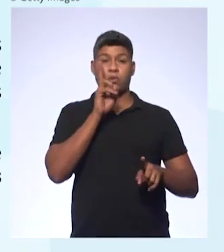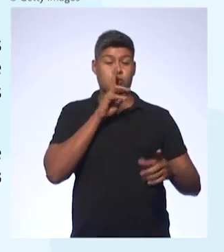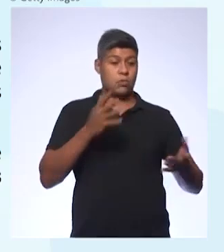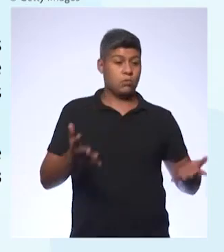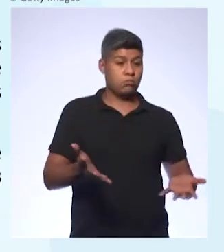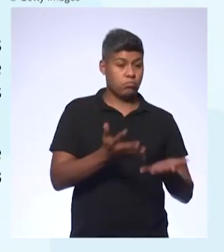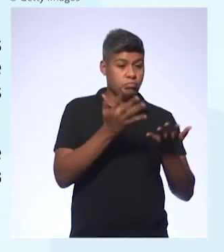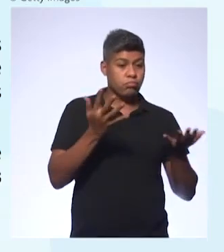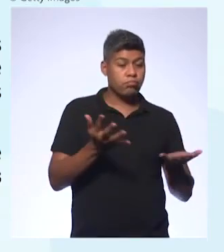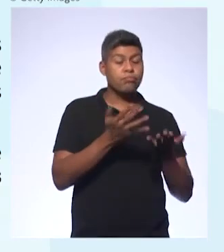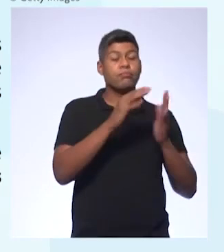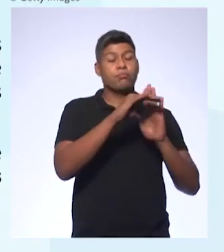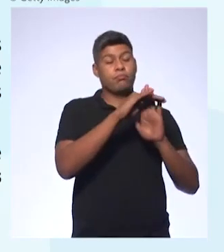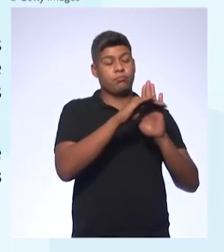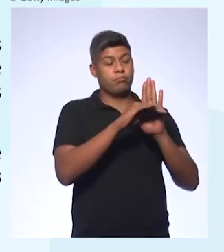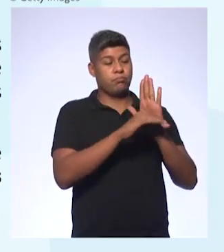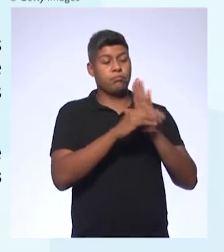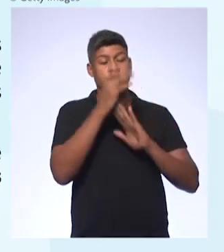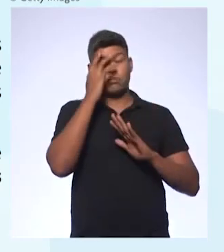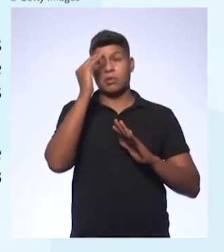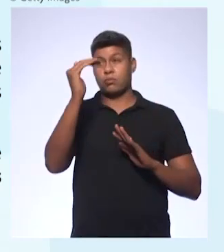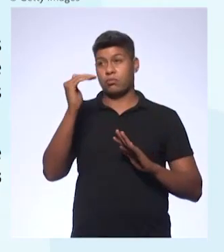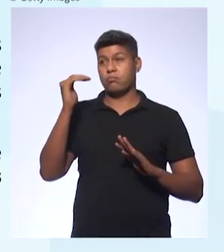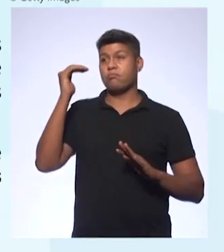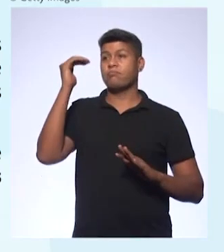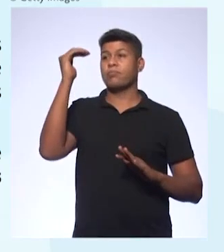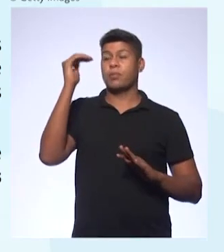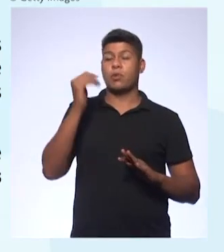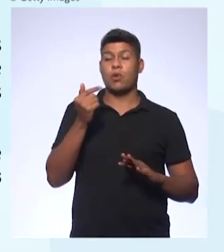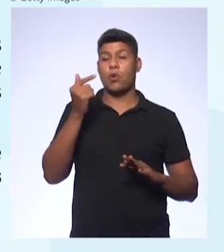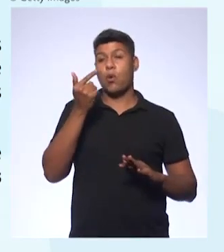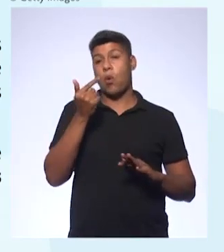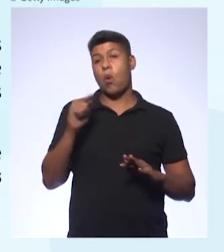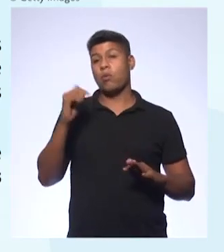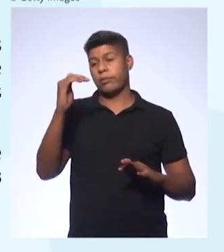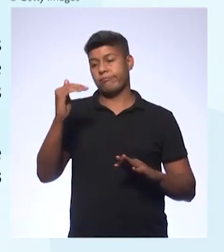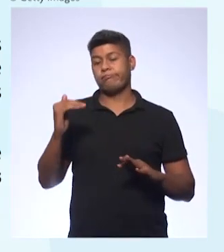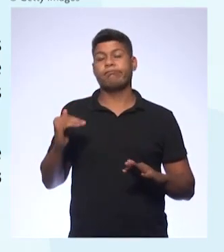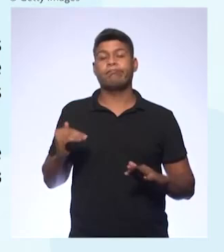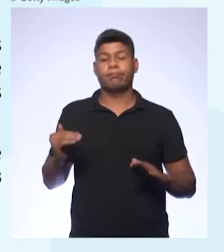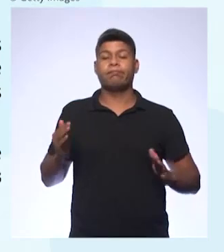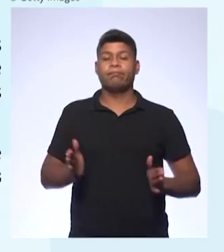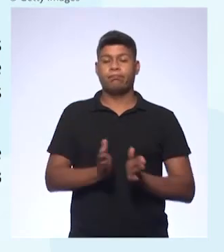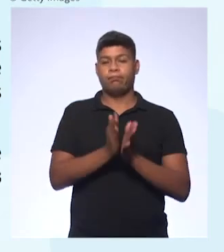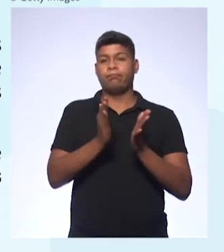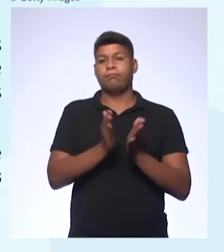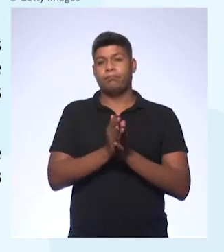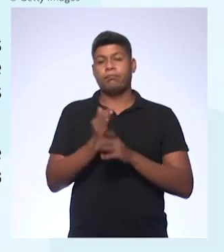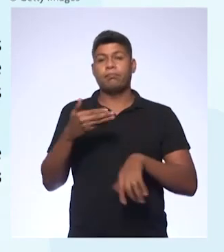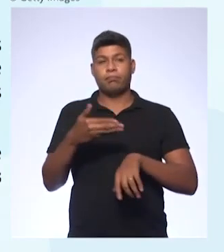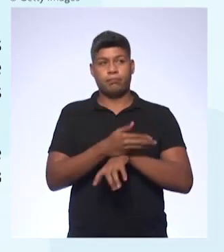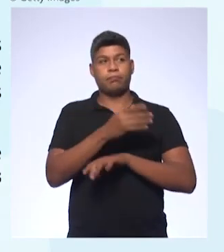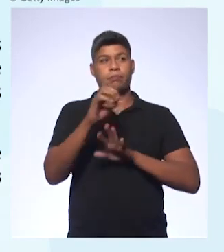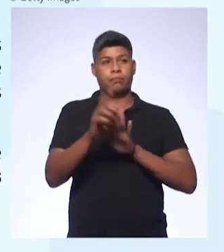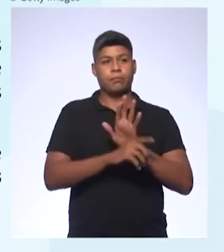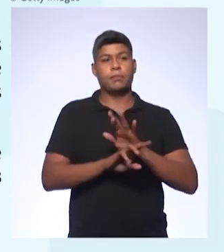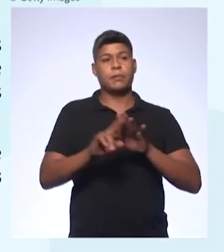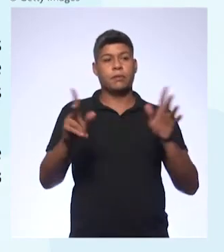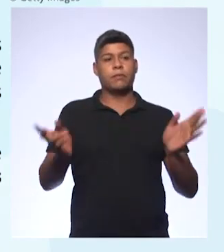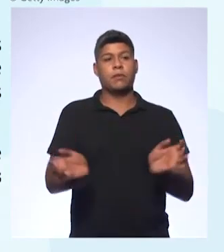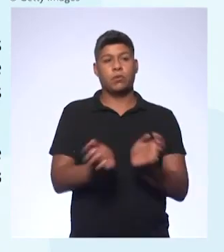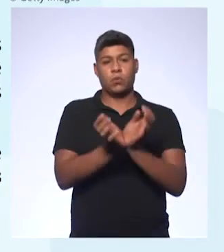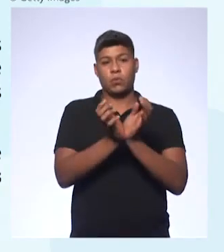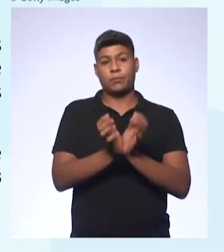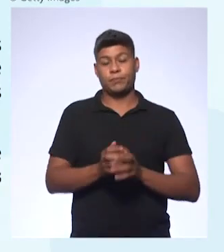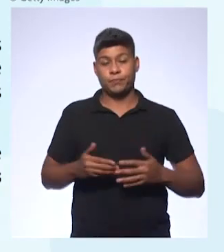promove hierarquias, pessoas em desvantagens e outras com muitas vantagens a acesso a direitos em diferentes